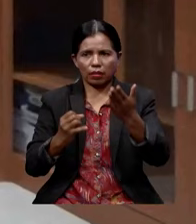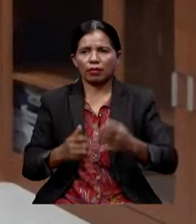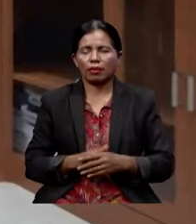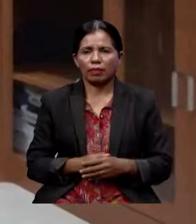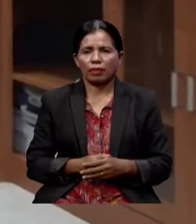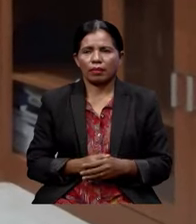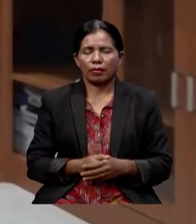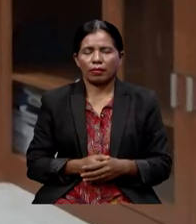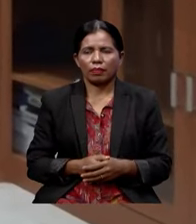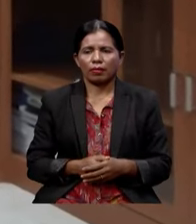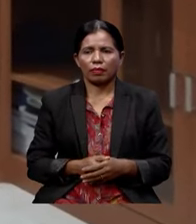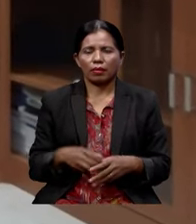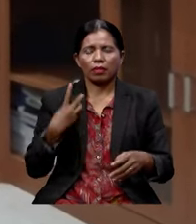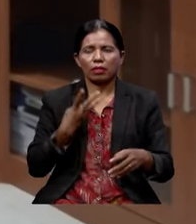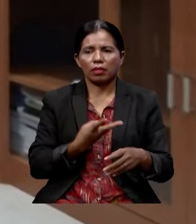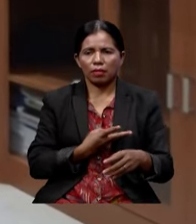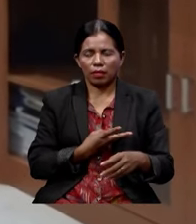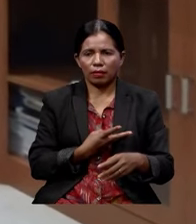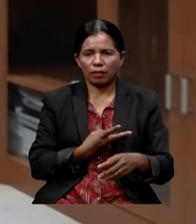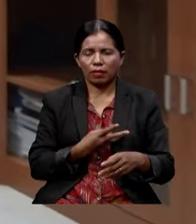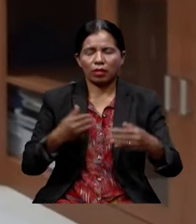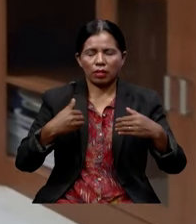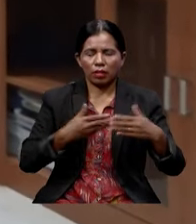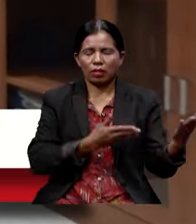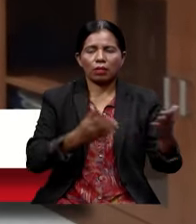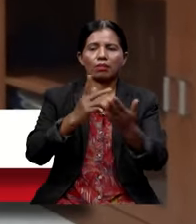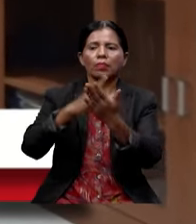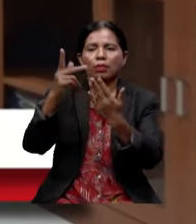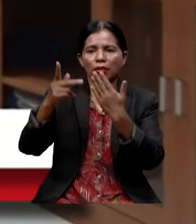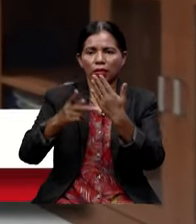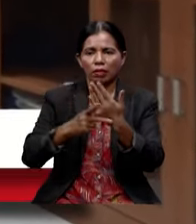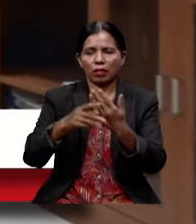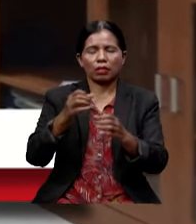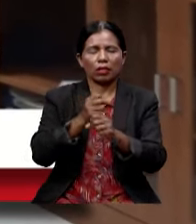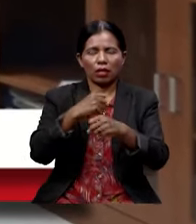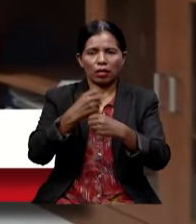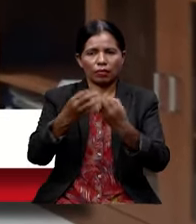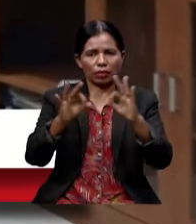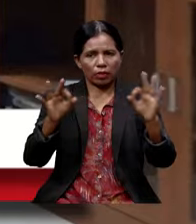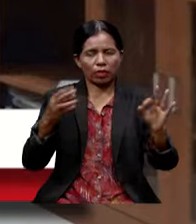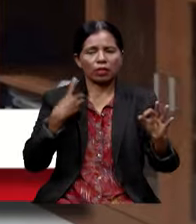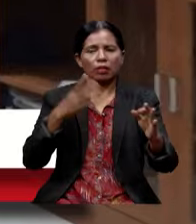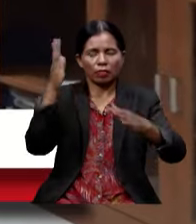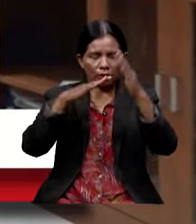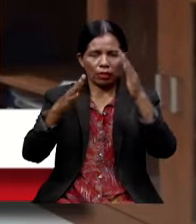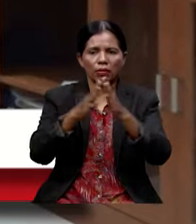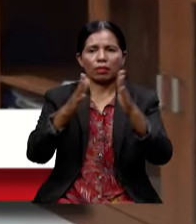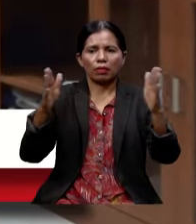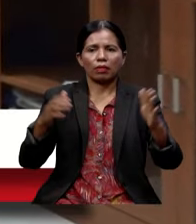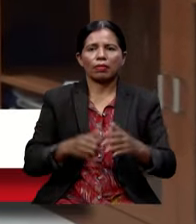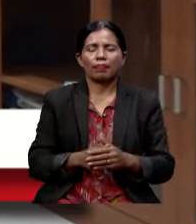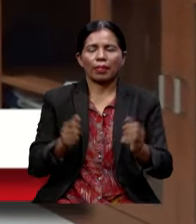neve. E se está a mão no programa para a lote finaliza tira, né? E tem problema, porque eu